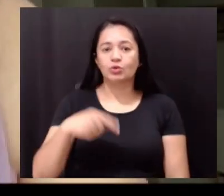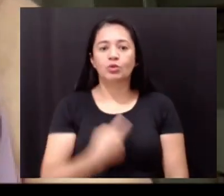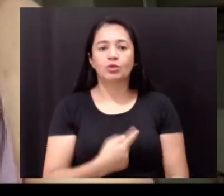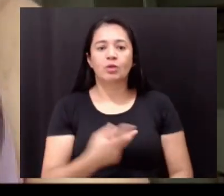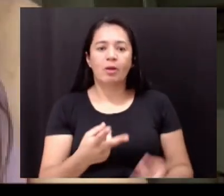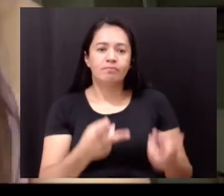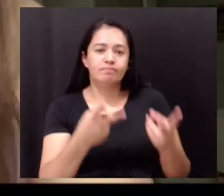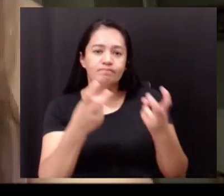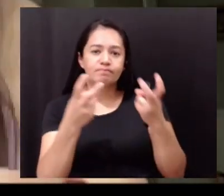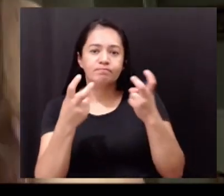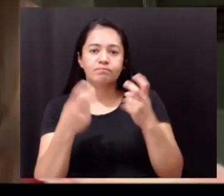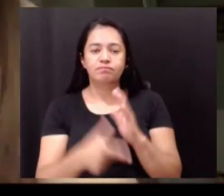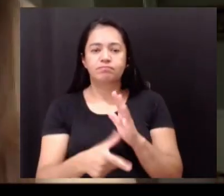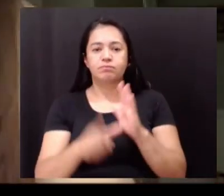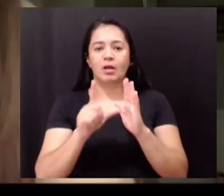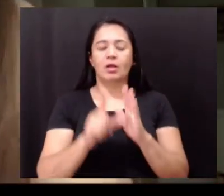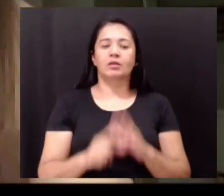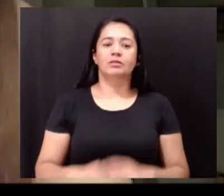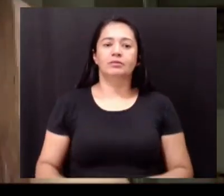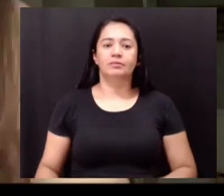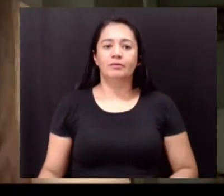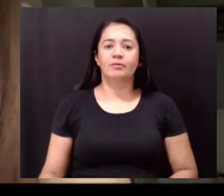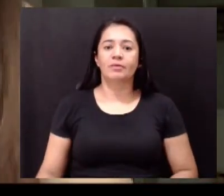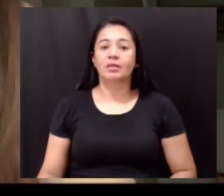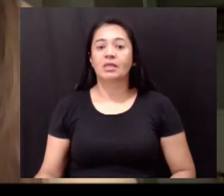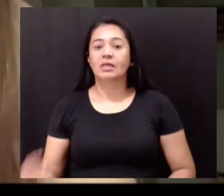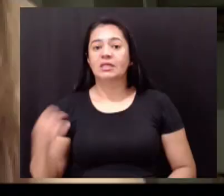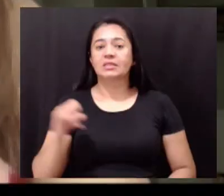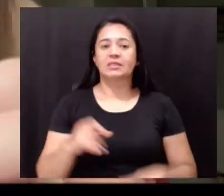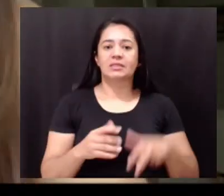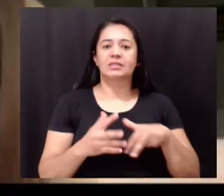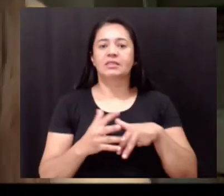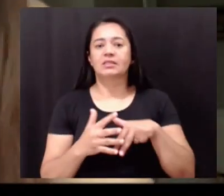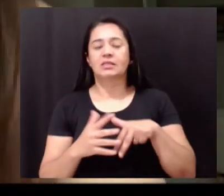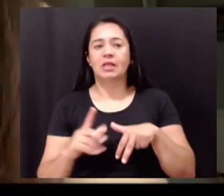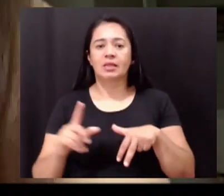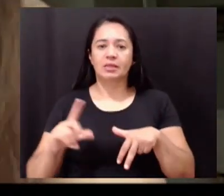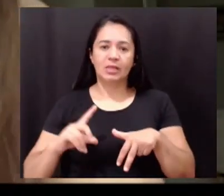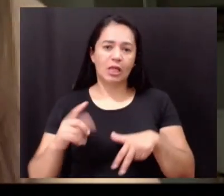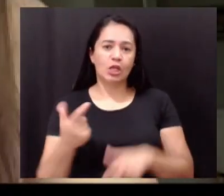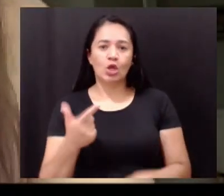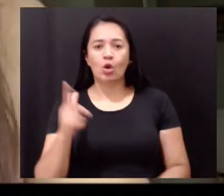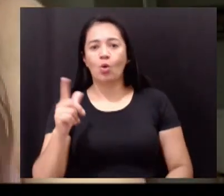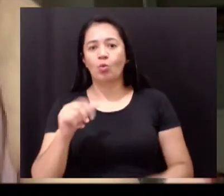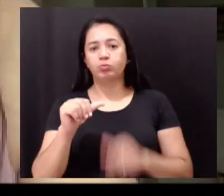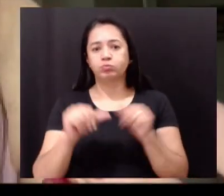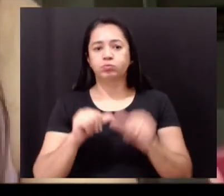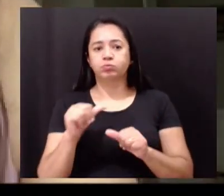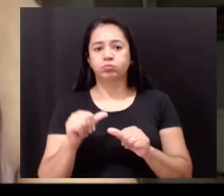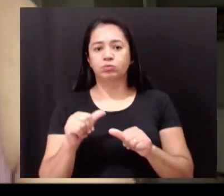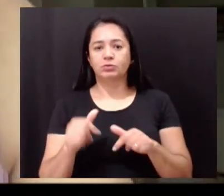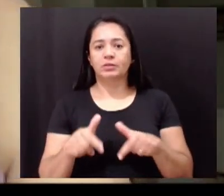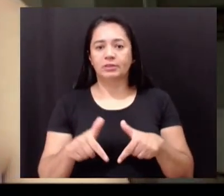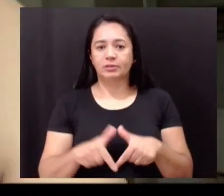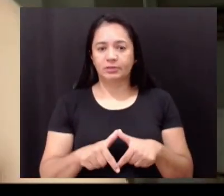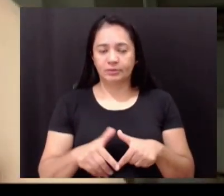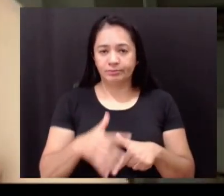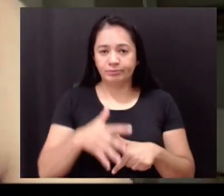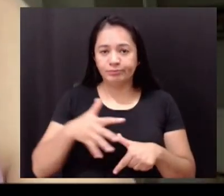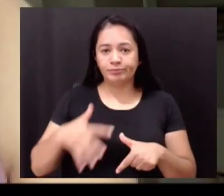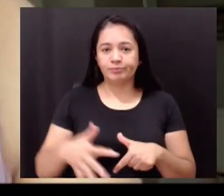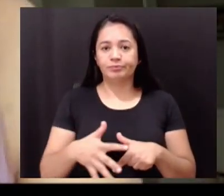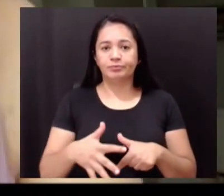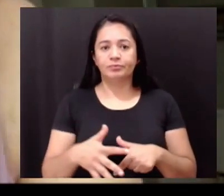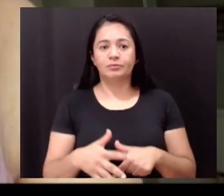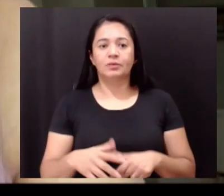precocemente se a paciente apresenta alguma célula, alguma alteração naquele colo de útero. Lembrar que o Papa Nicolau ele é um exame